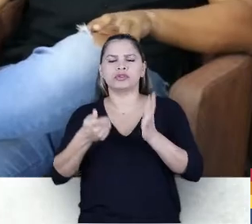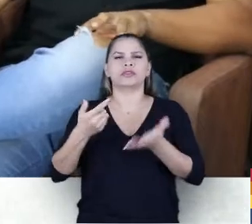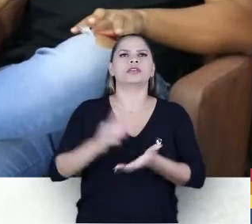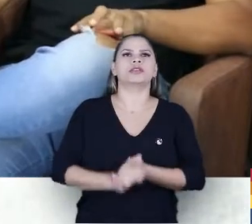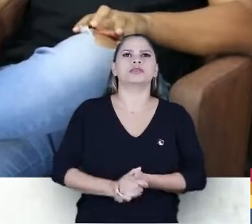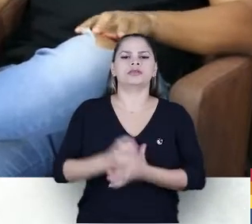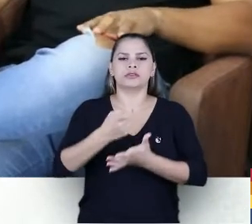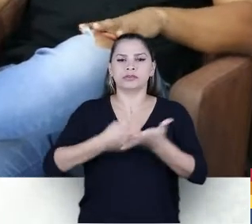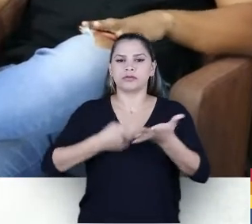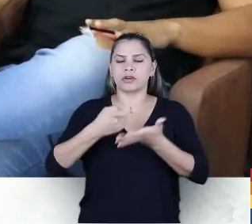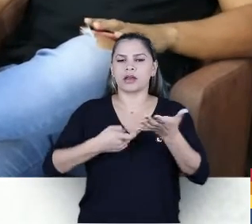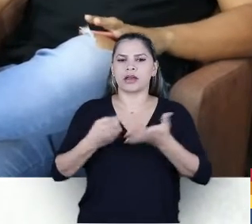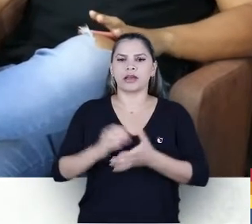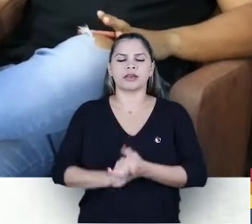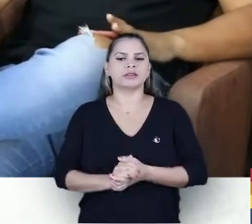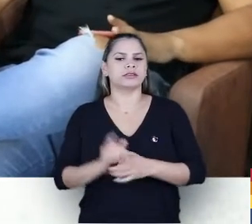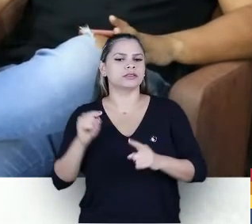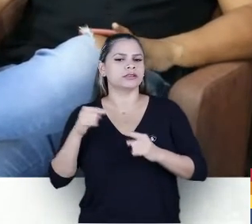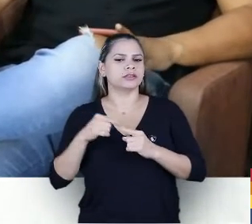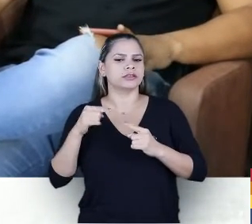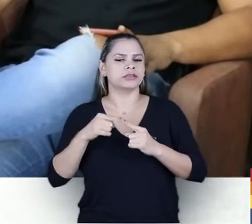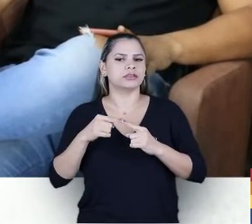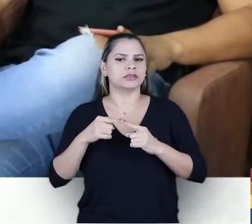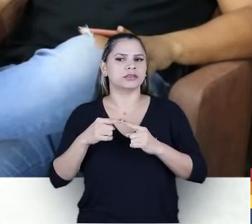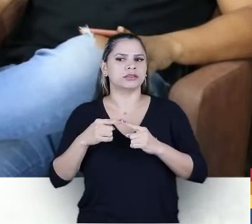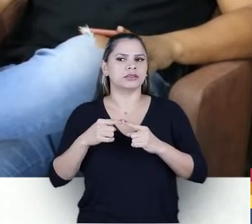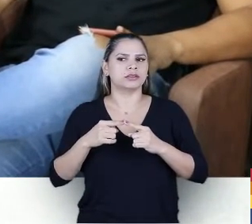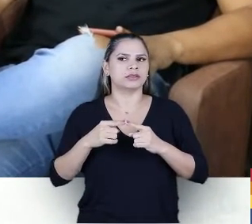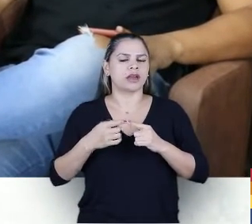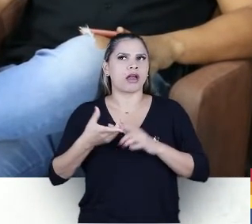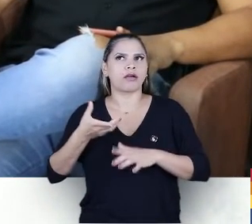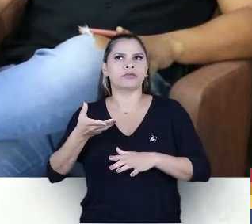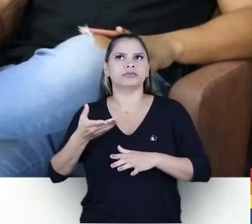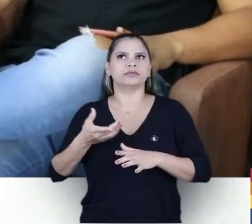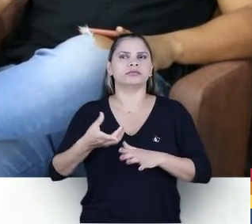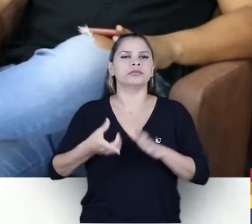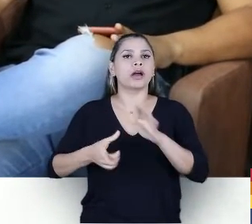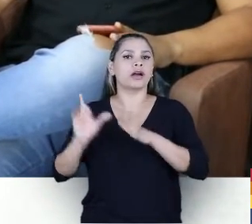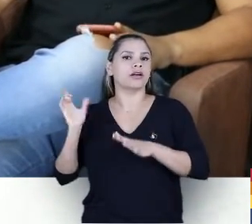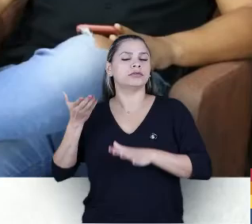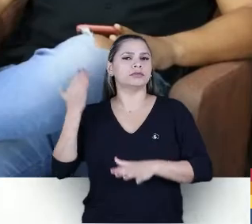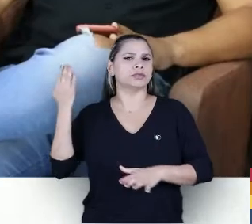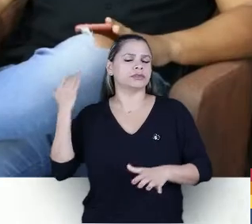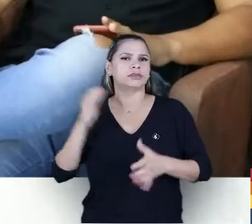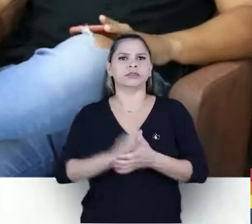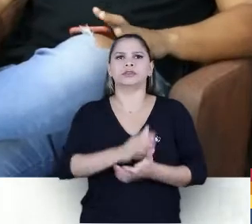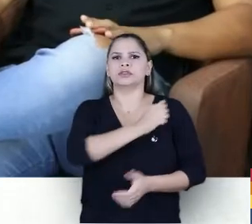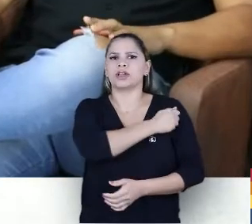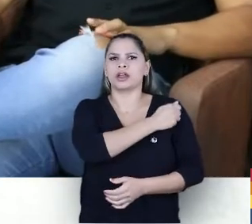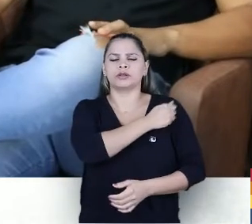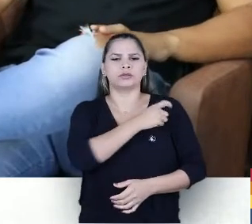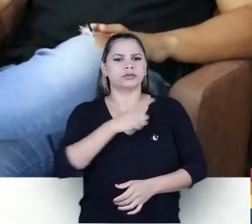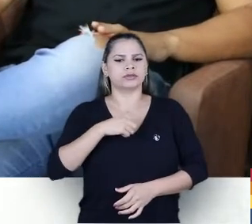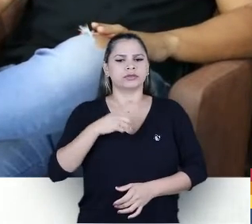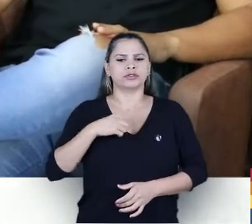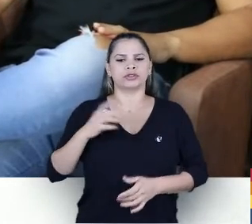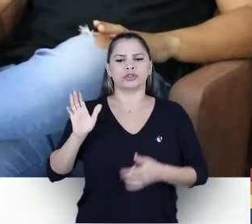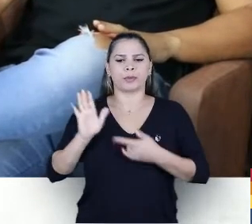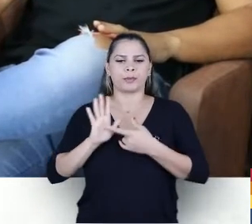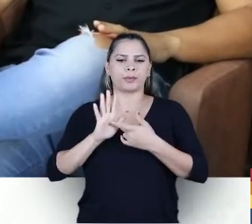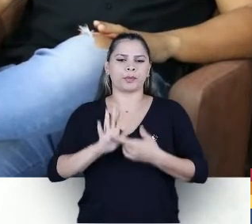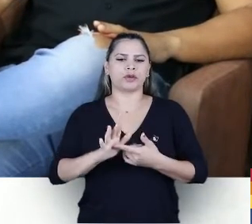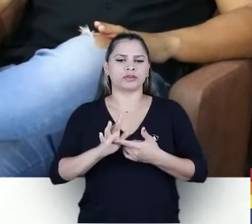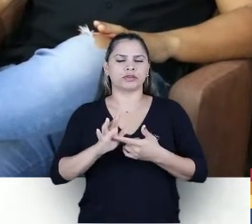gêneros textuais para nós destacarmos os tipos e aquela tipologia presente no texto,